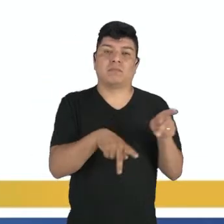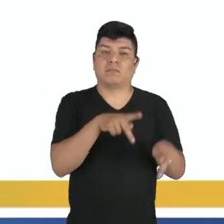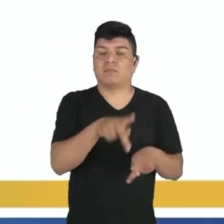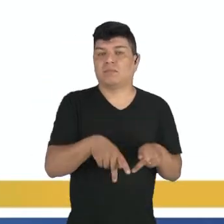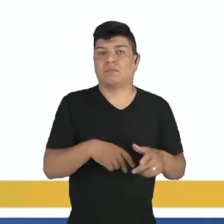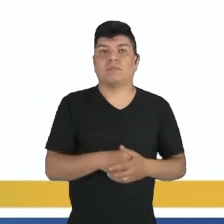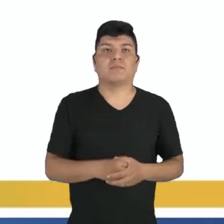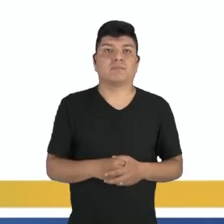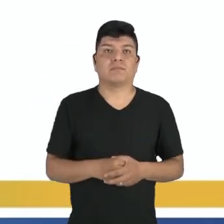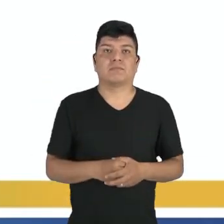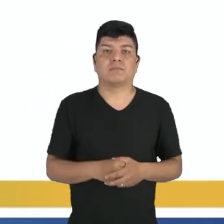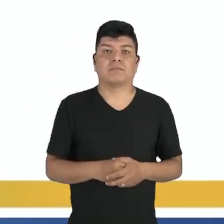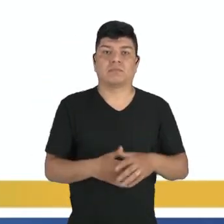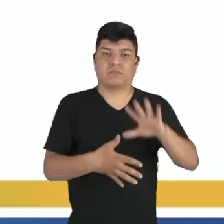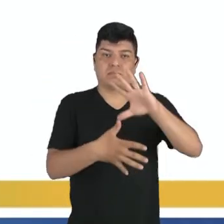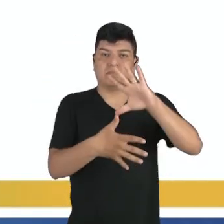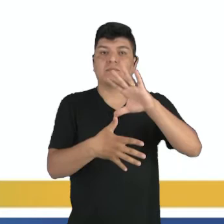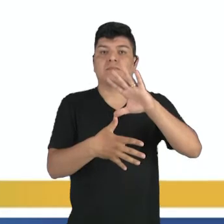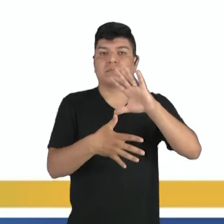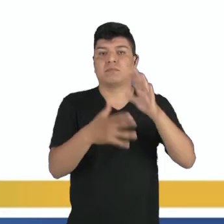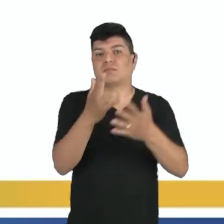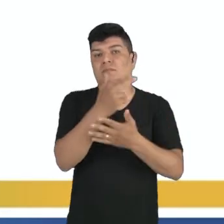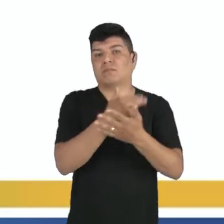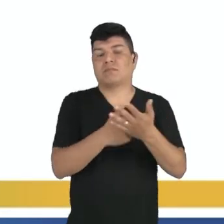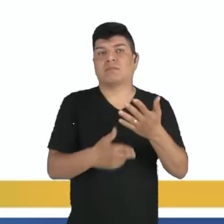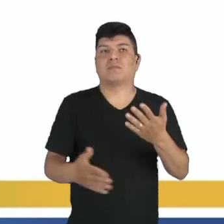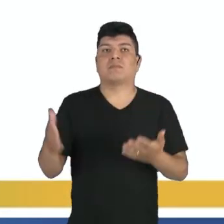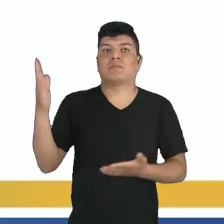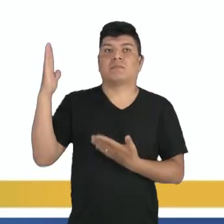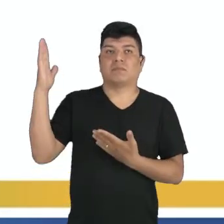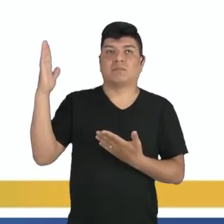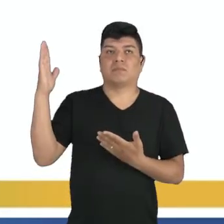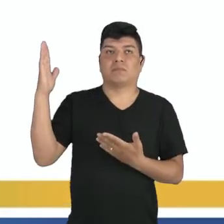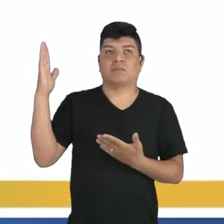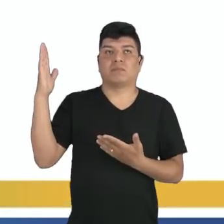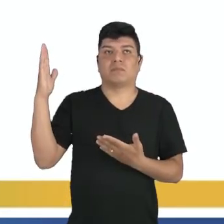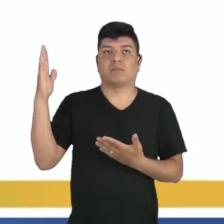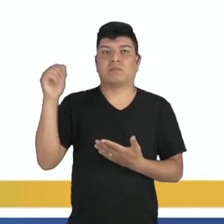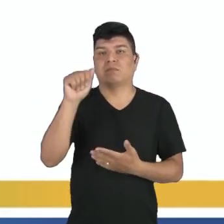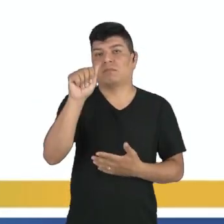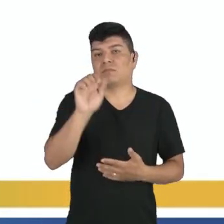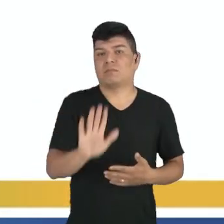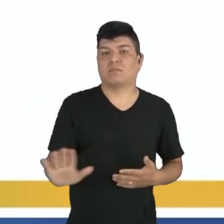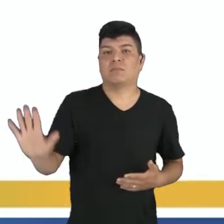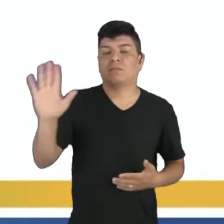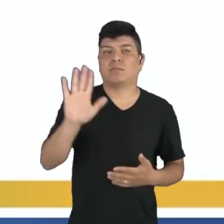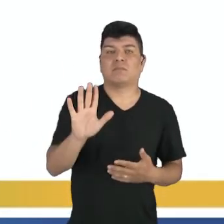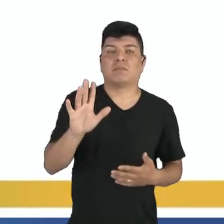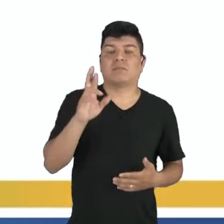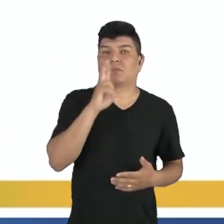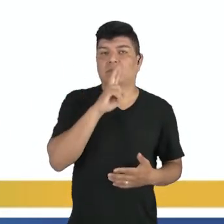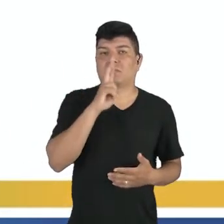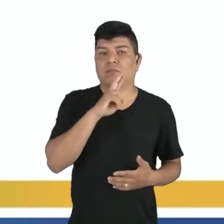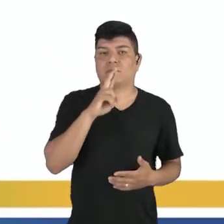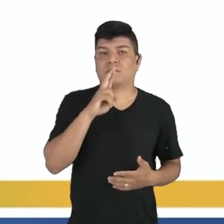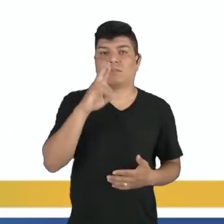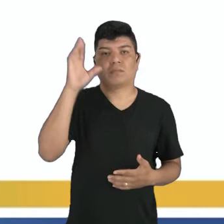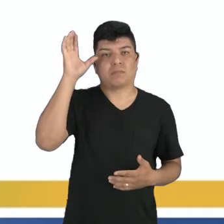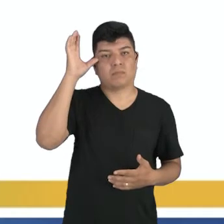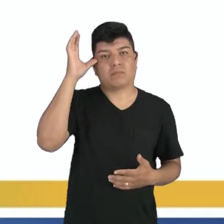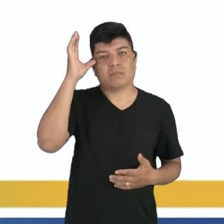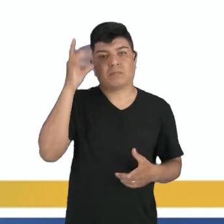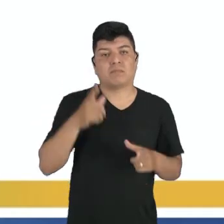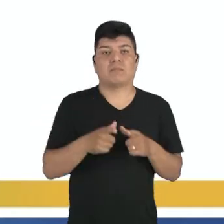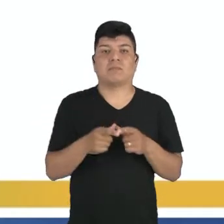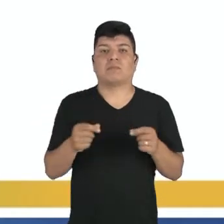popular E aí o mapa da Ásia também é o mapa político para ilustrar onde tem a Rússia China